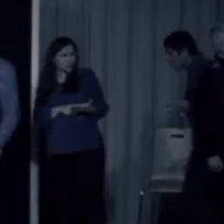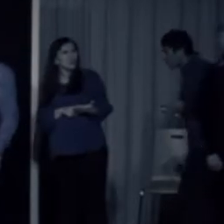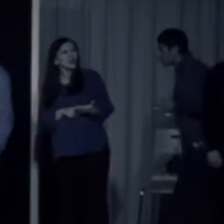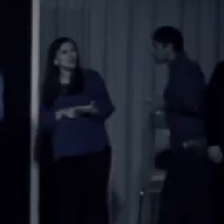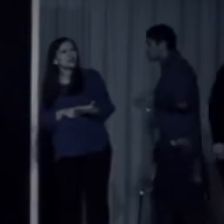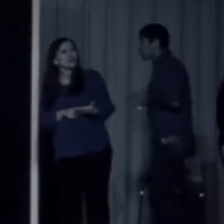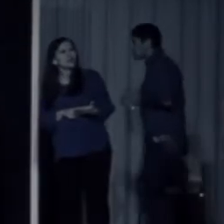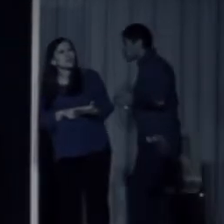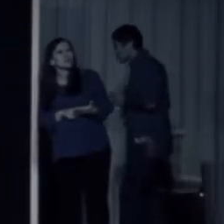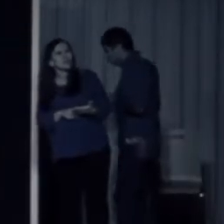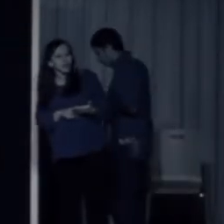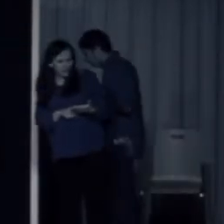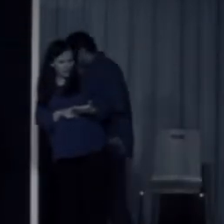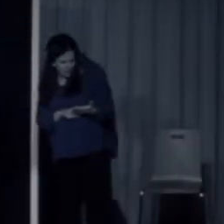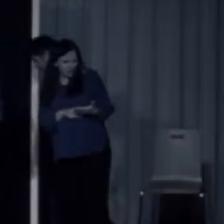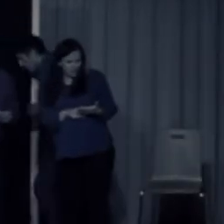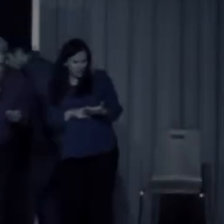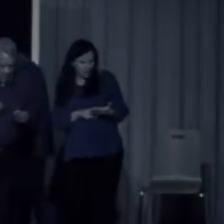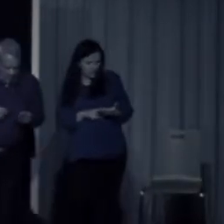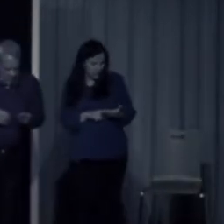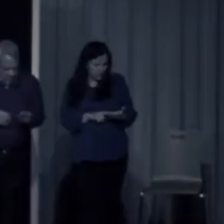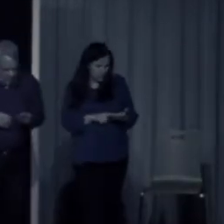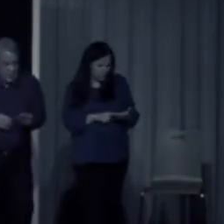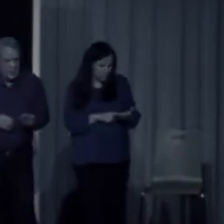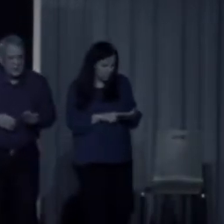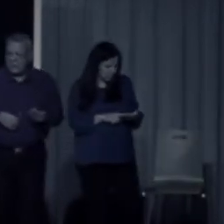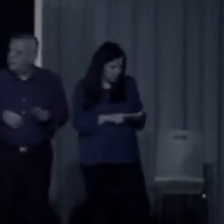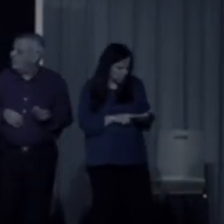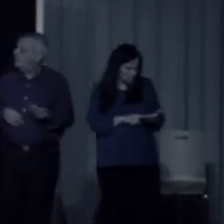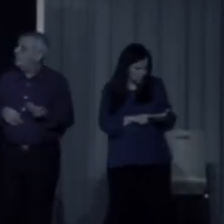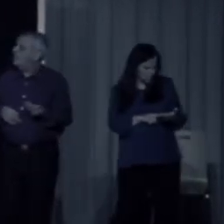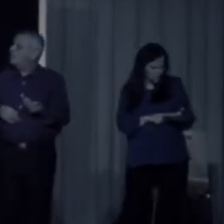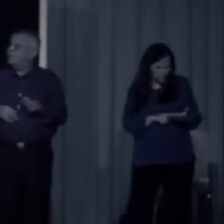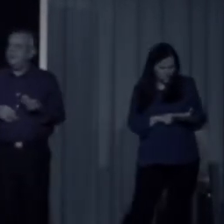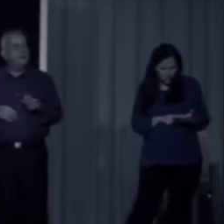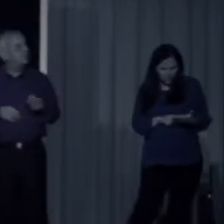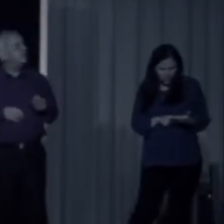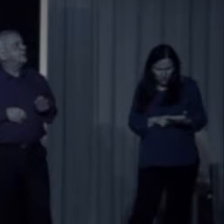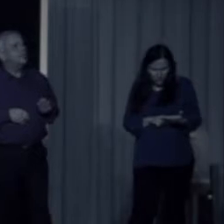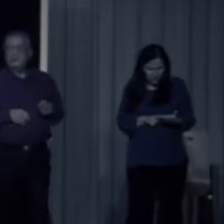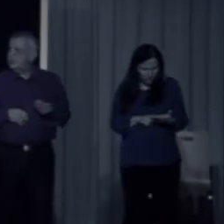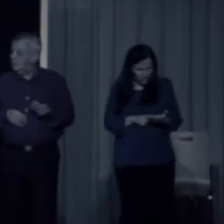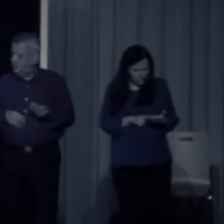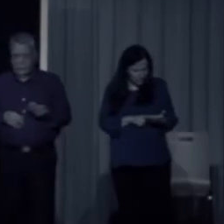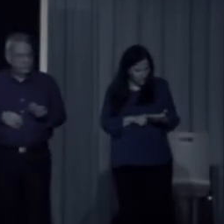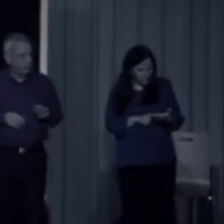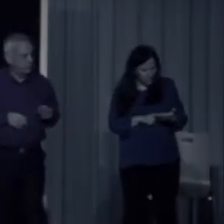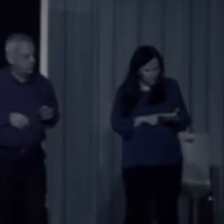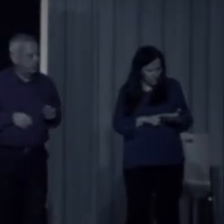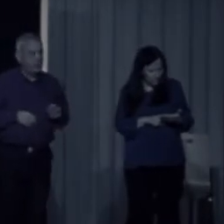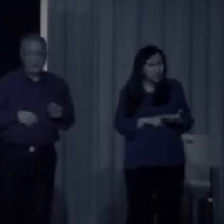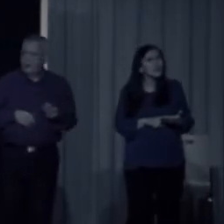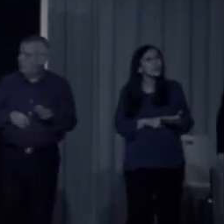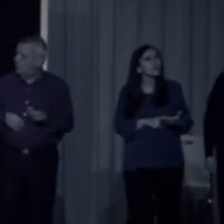Partilhar a viagem de quem é migrante ou refugiado. Um desafio ao alcance de todos. Basta conjugar 4 verbos.